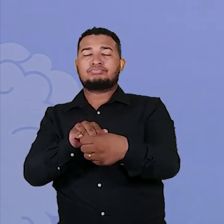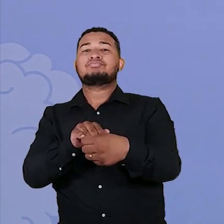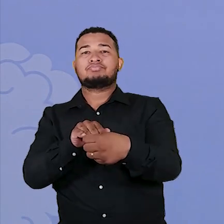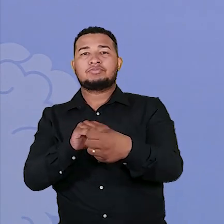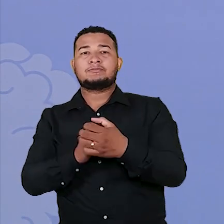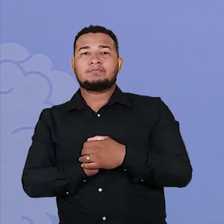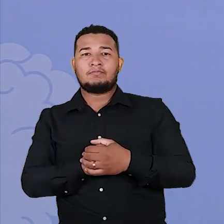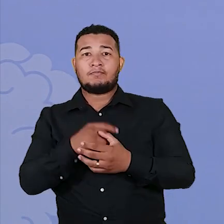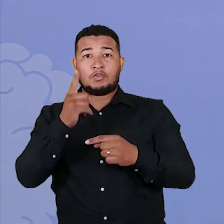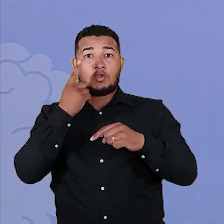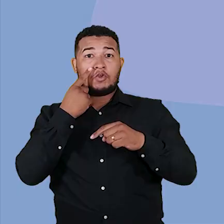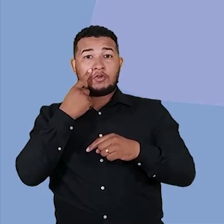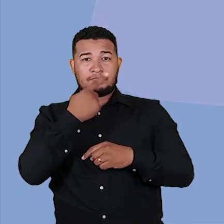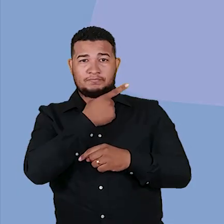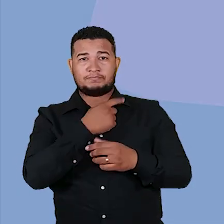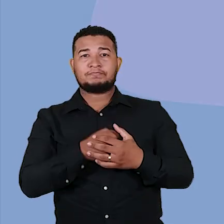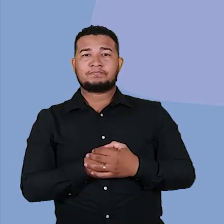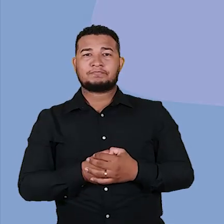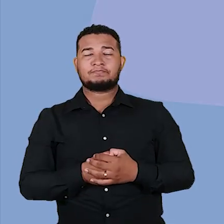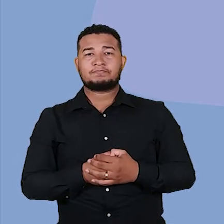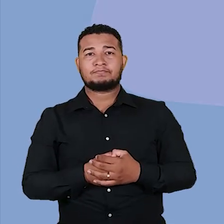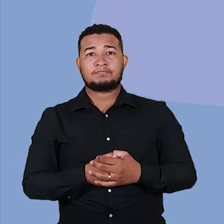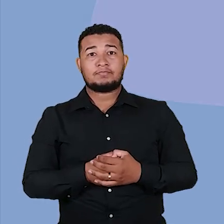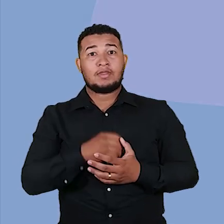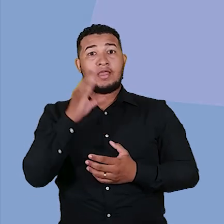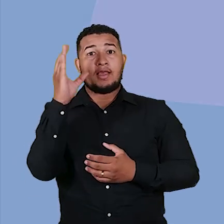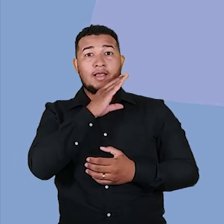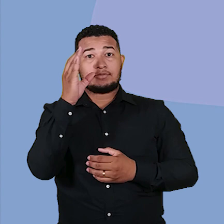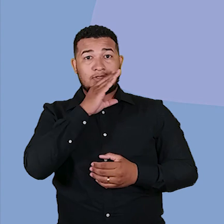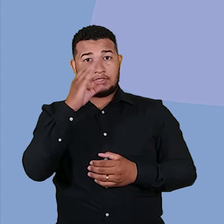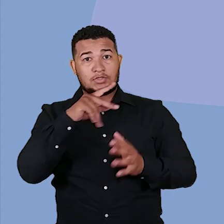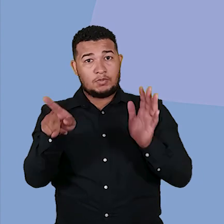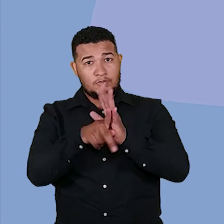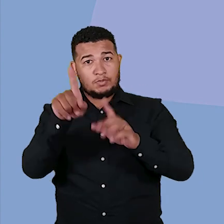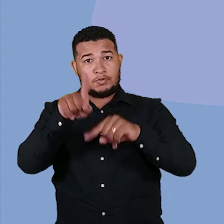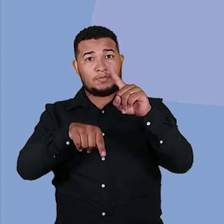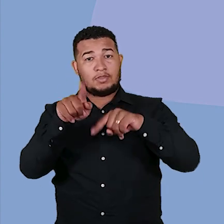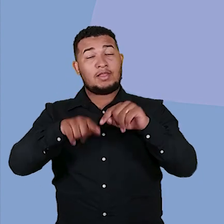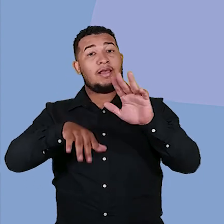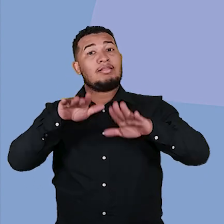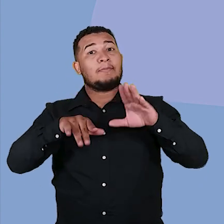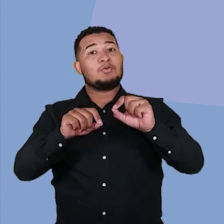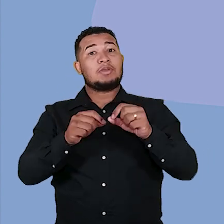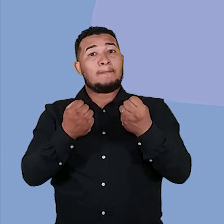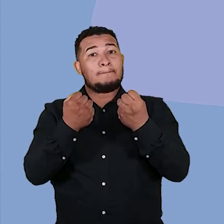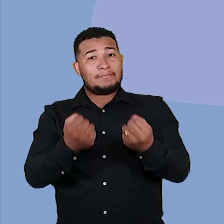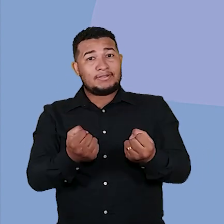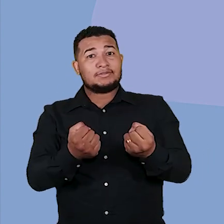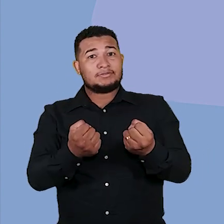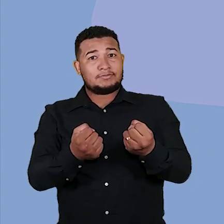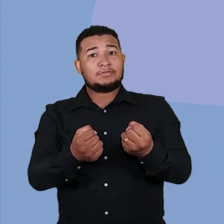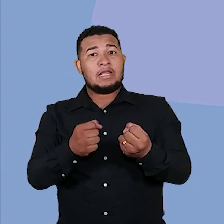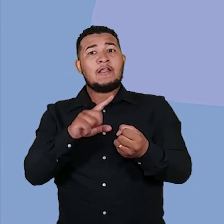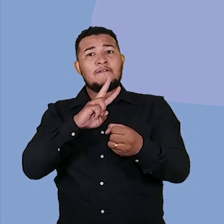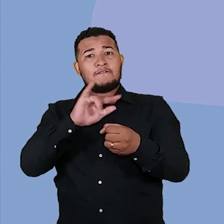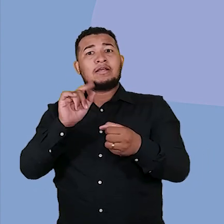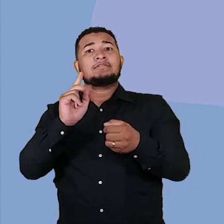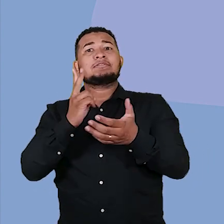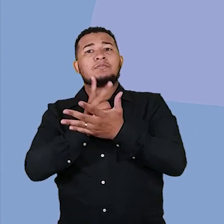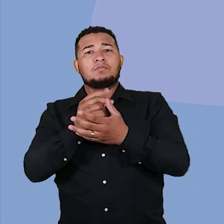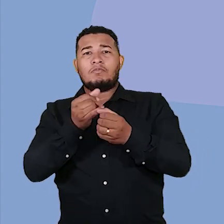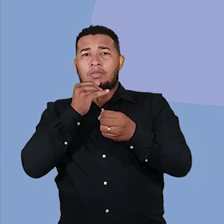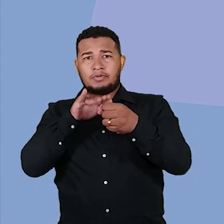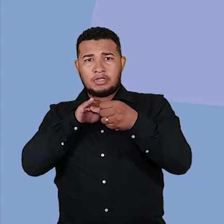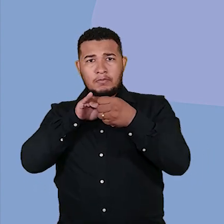aquele objeto tá vamos ver aí a aceleração de um objeto depende do seu peso e o objeto que